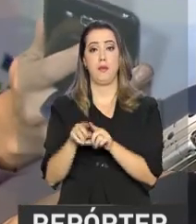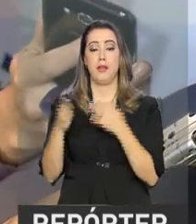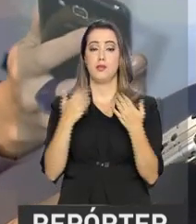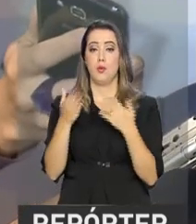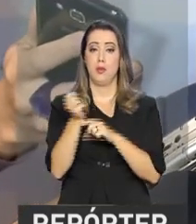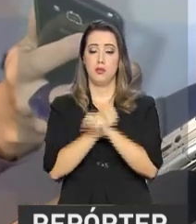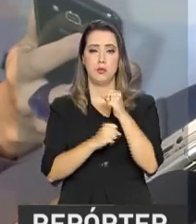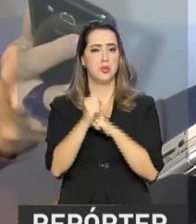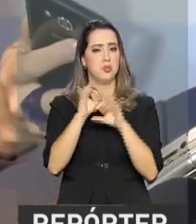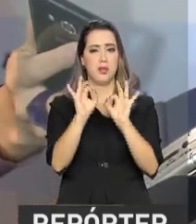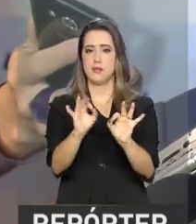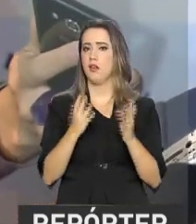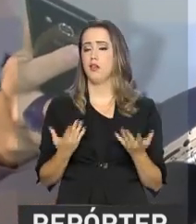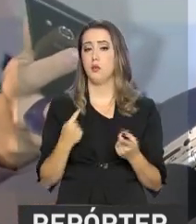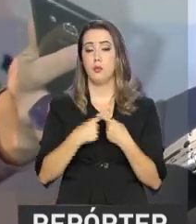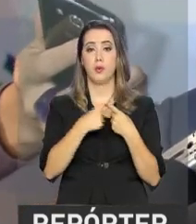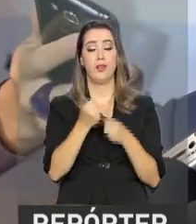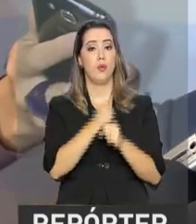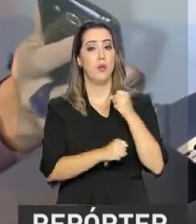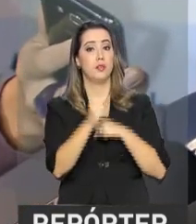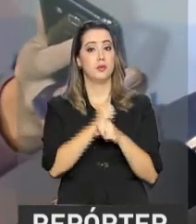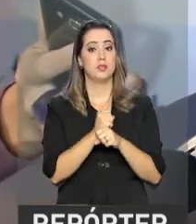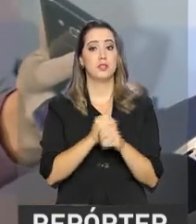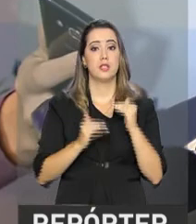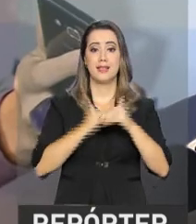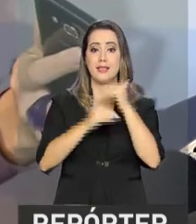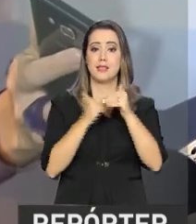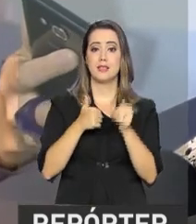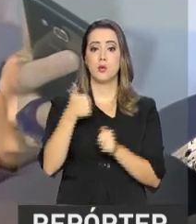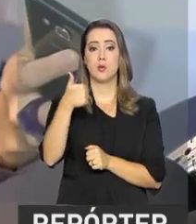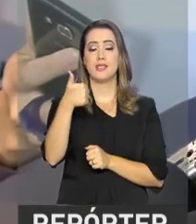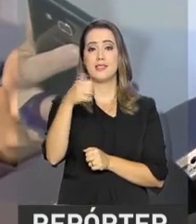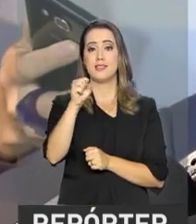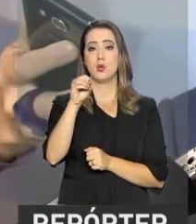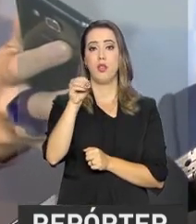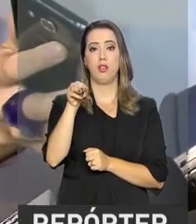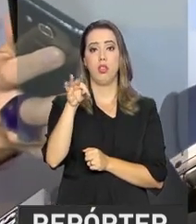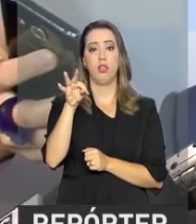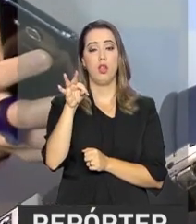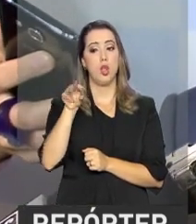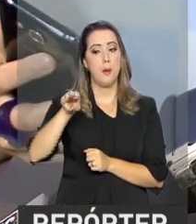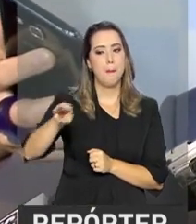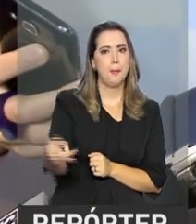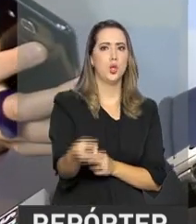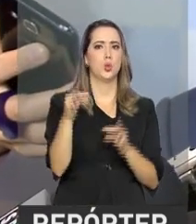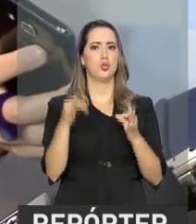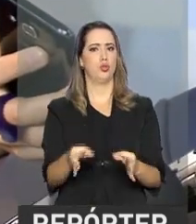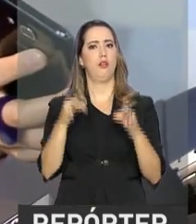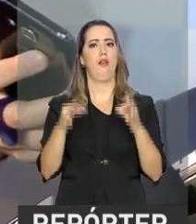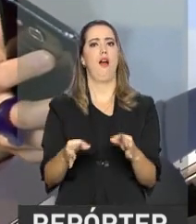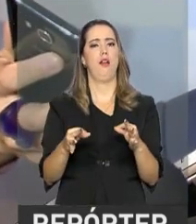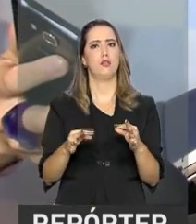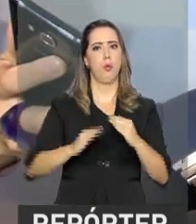plenamente justificável olha no ano passado nós crescemos de 180 para 230 milhões de toneladas nós esse ano nós estamos numa